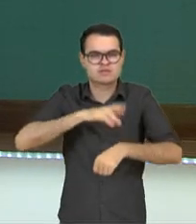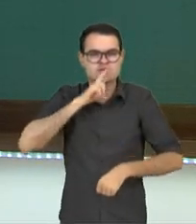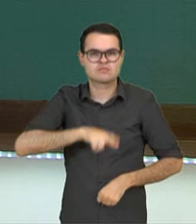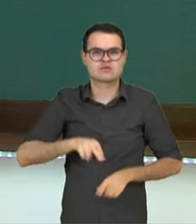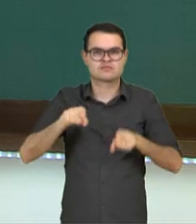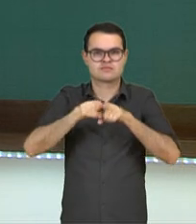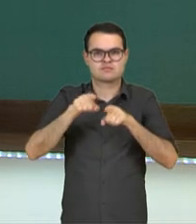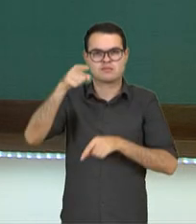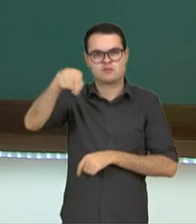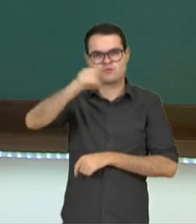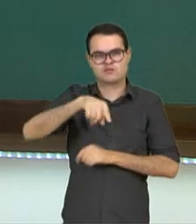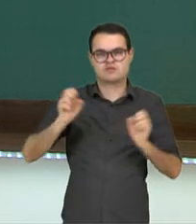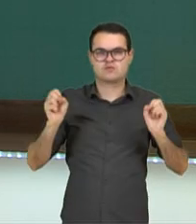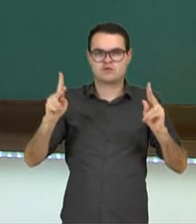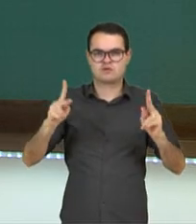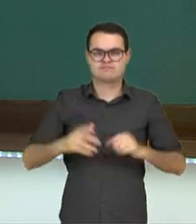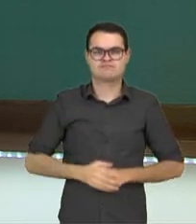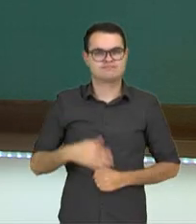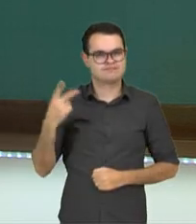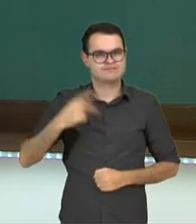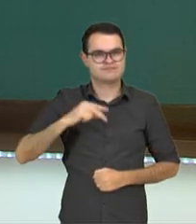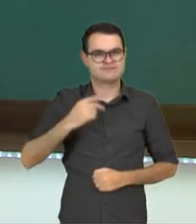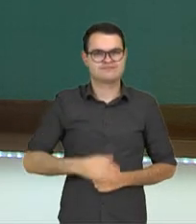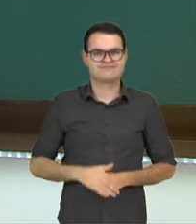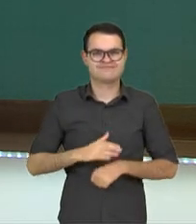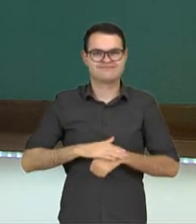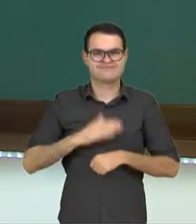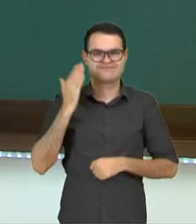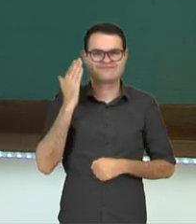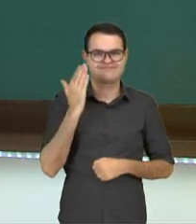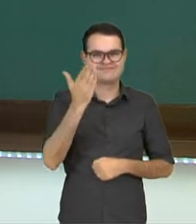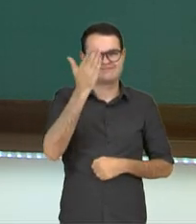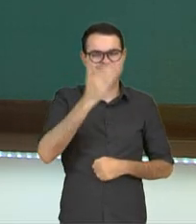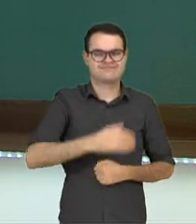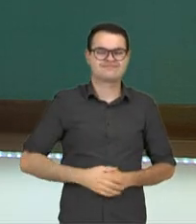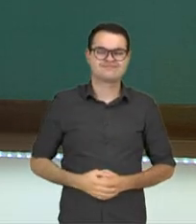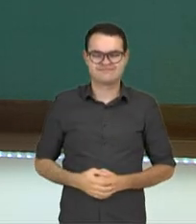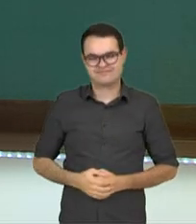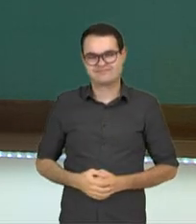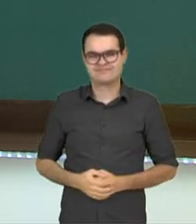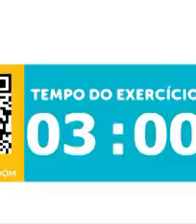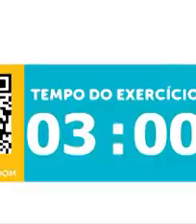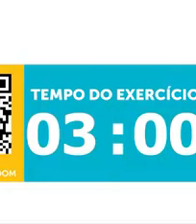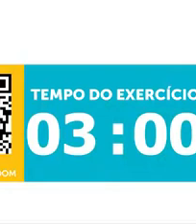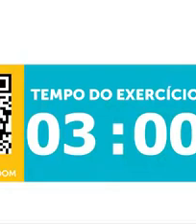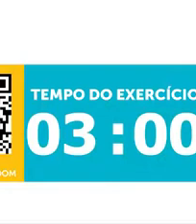resposta dessa questão aqui. Vamos lá? Um tempinho maior até para vocês responderem essa.